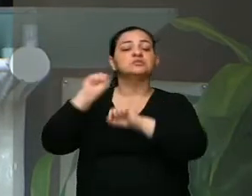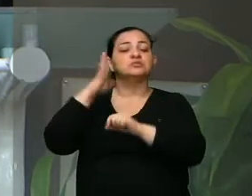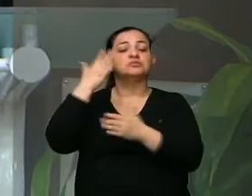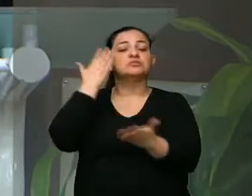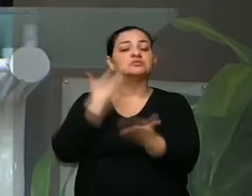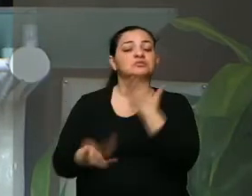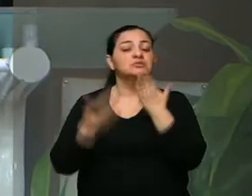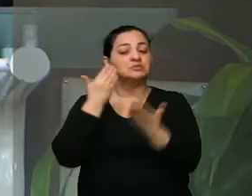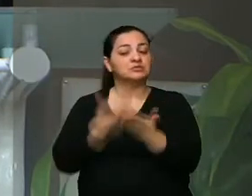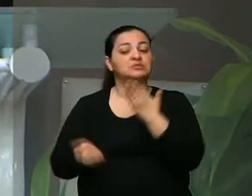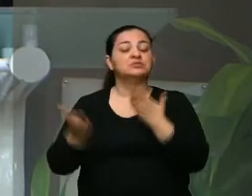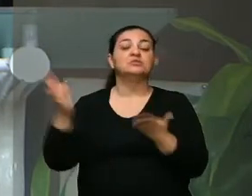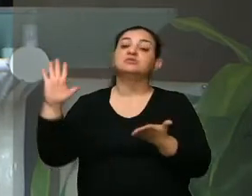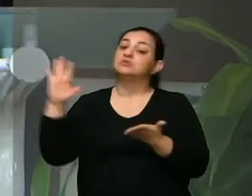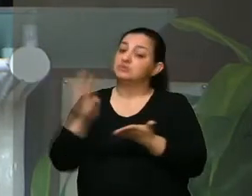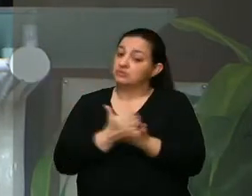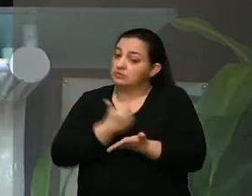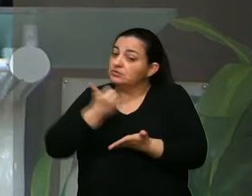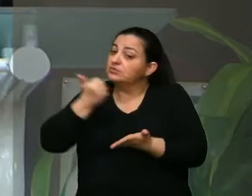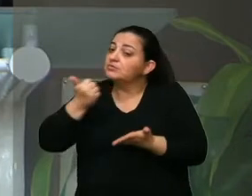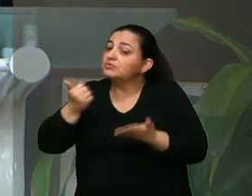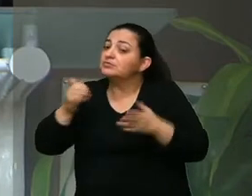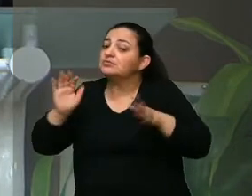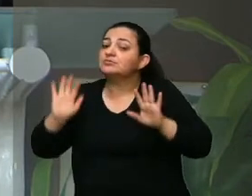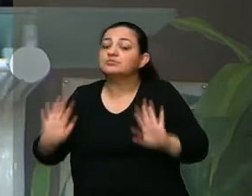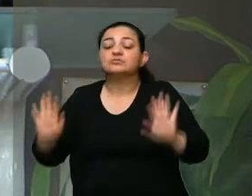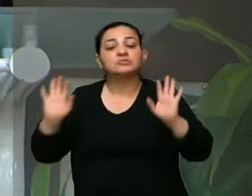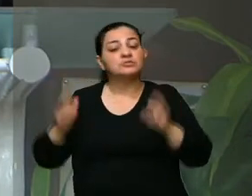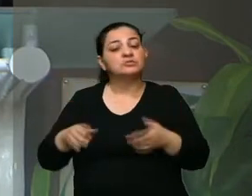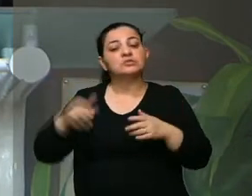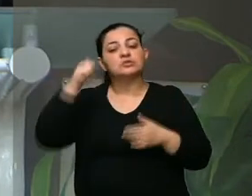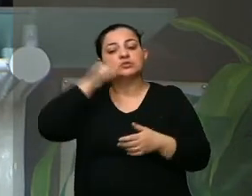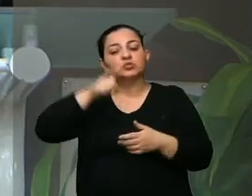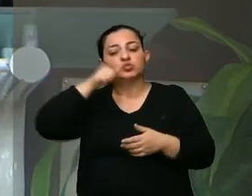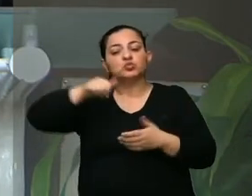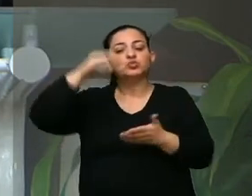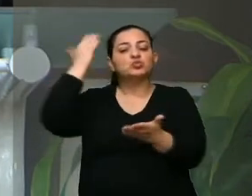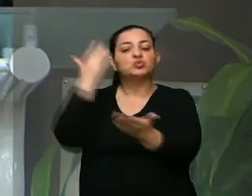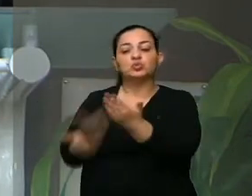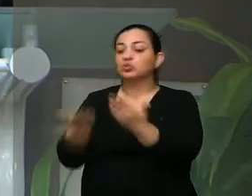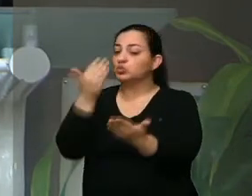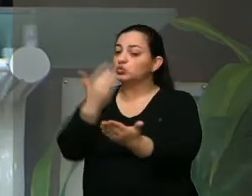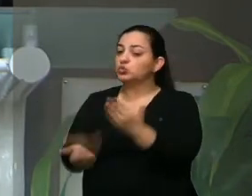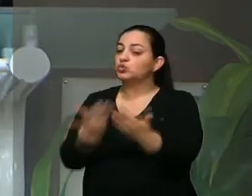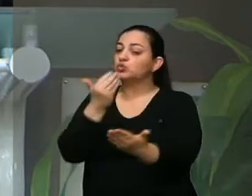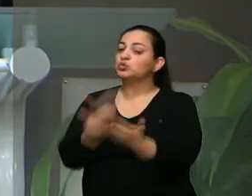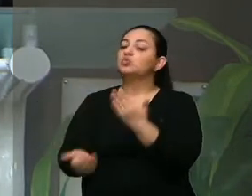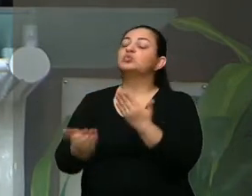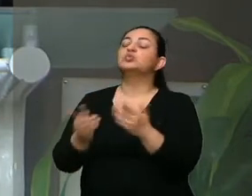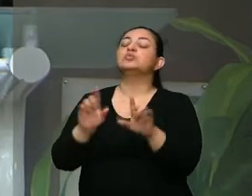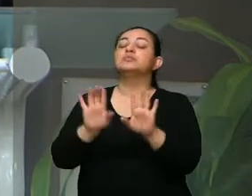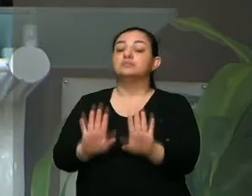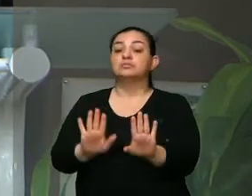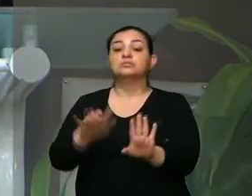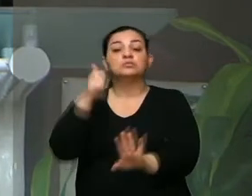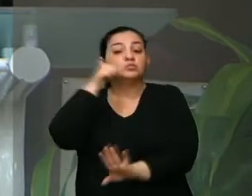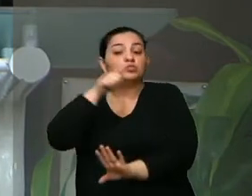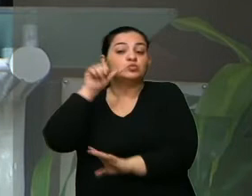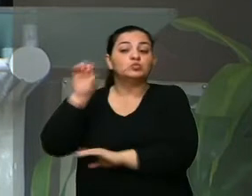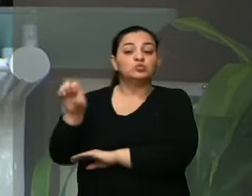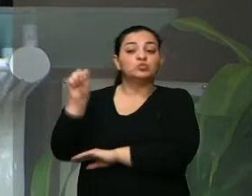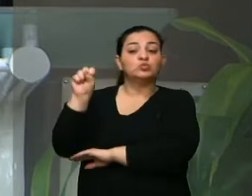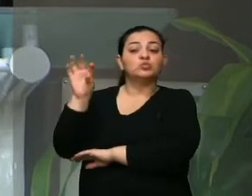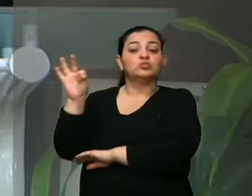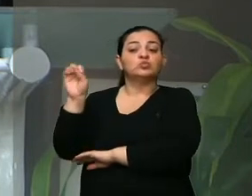o trono aquelas moças perder o trono mais esther se